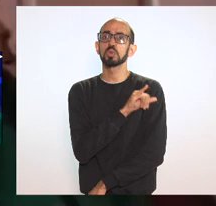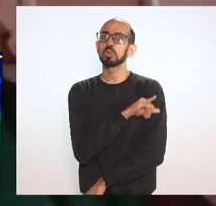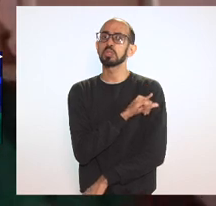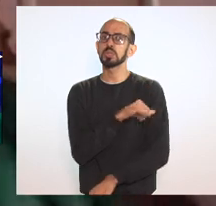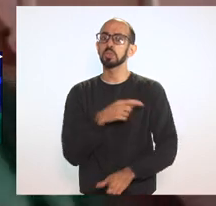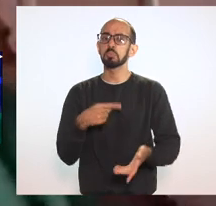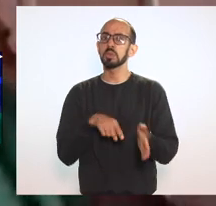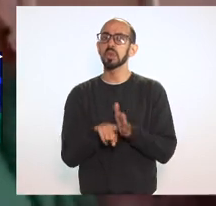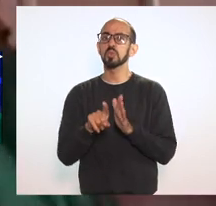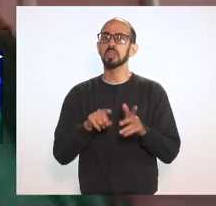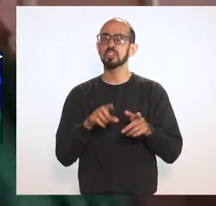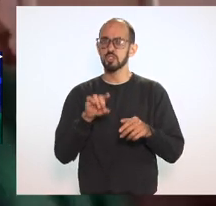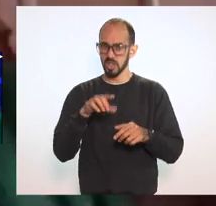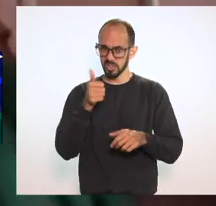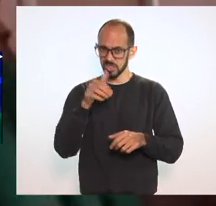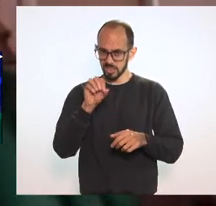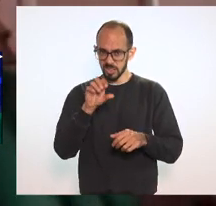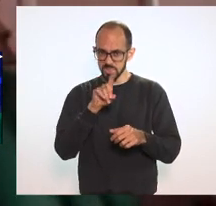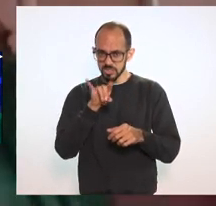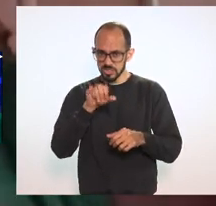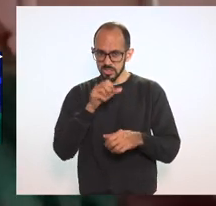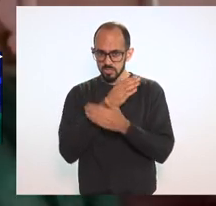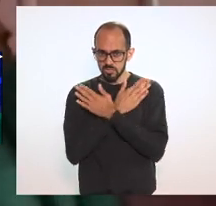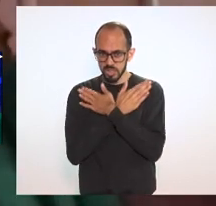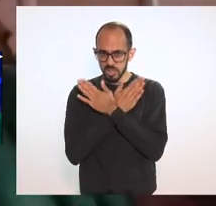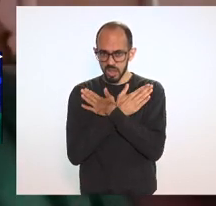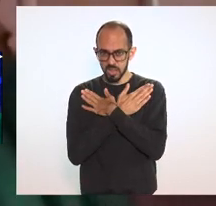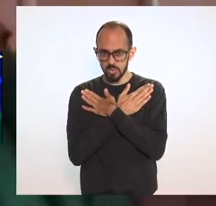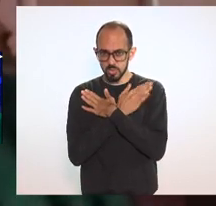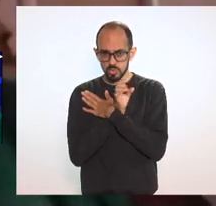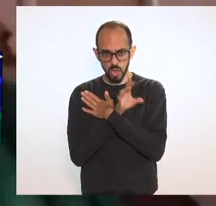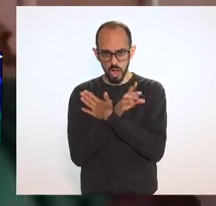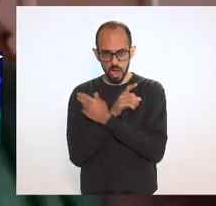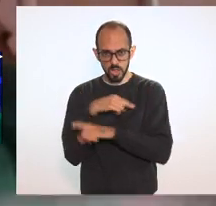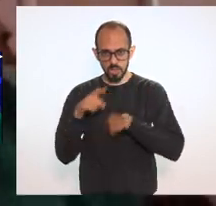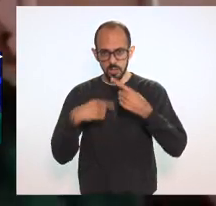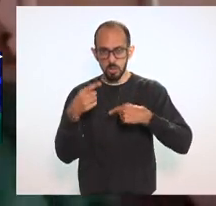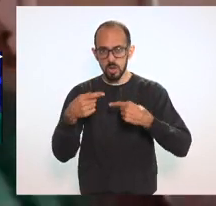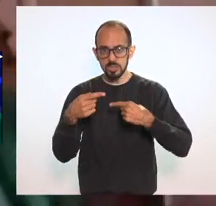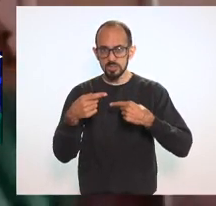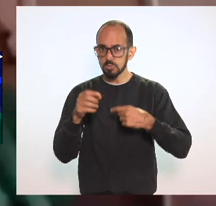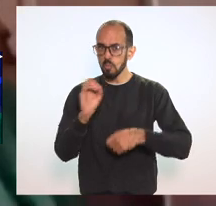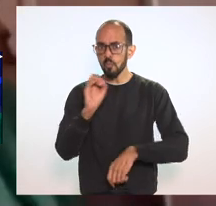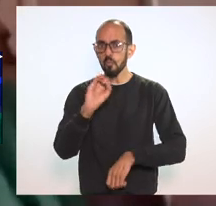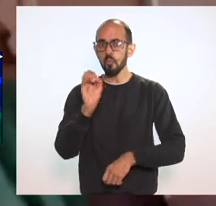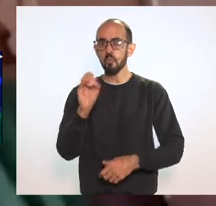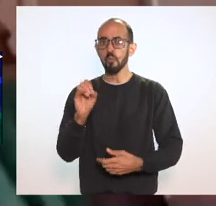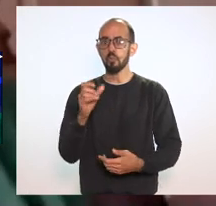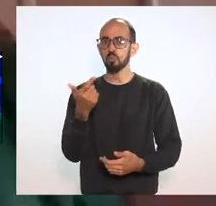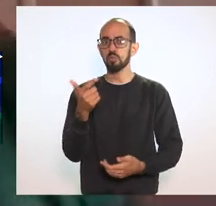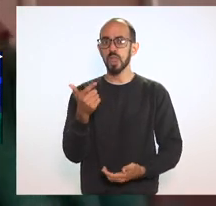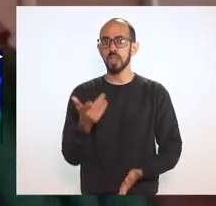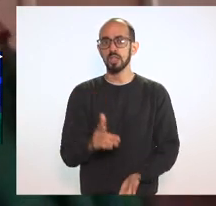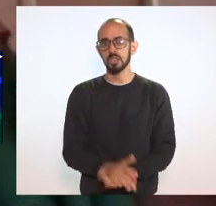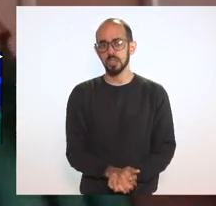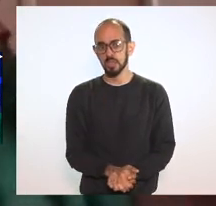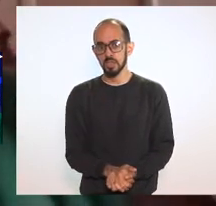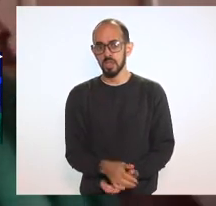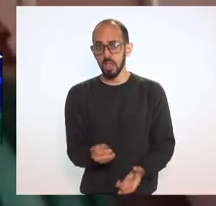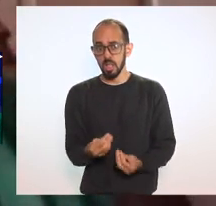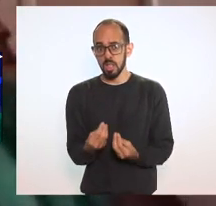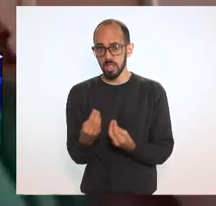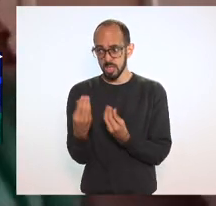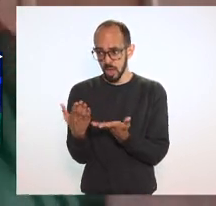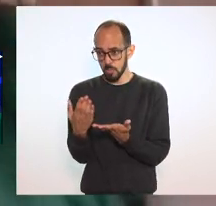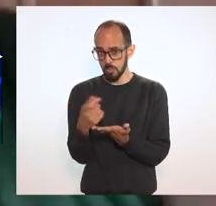além desses dez dias Qual é o plano que o governo do estado apresenta nenhum o entrega para